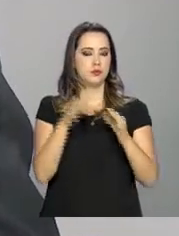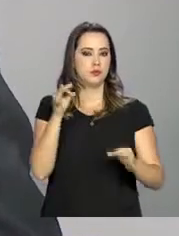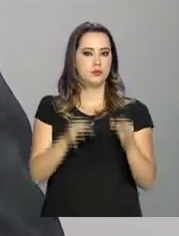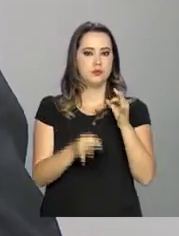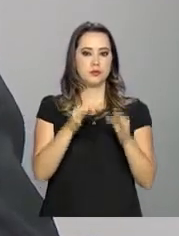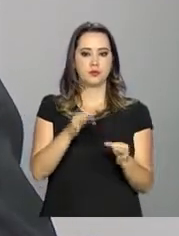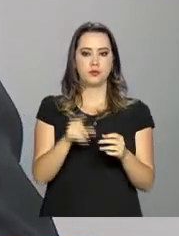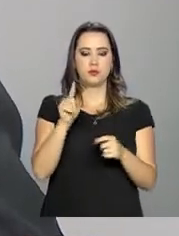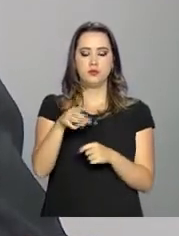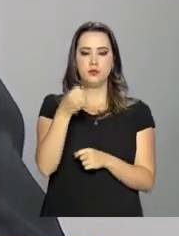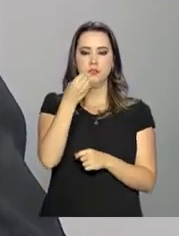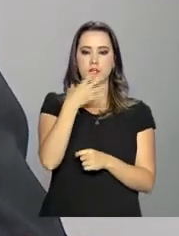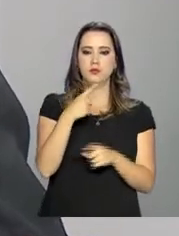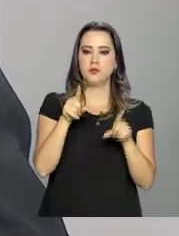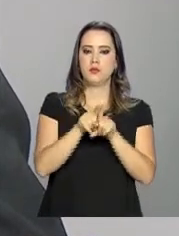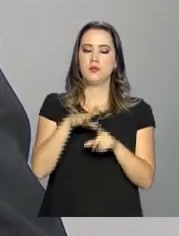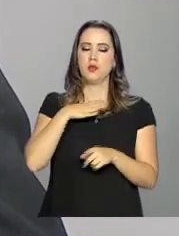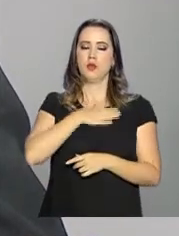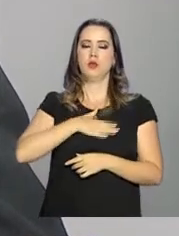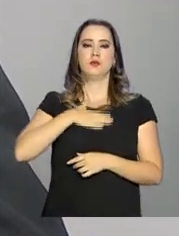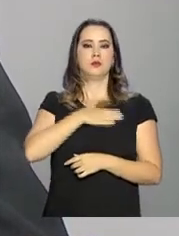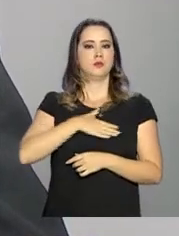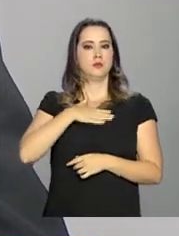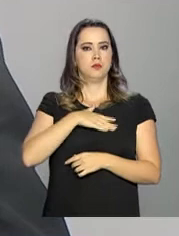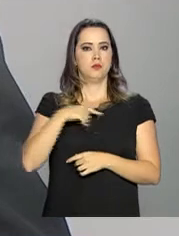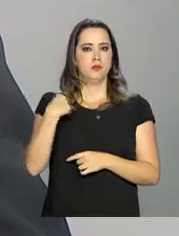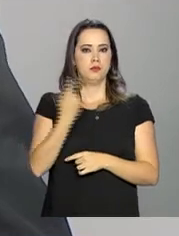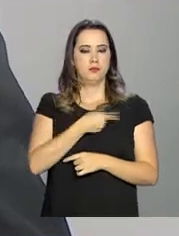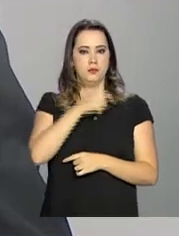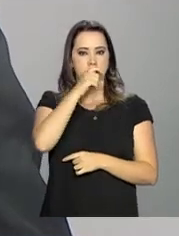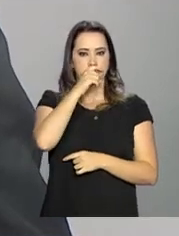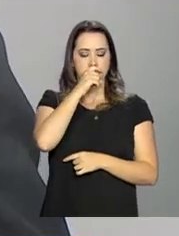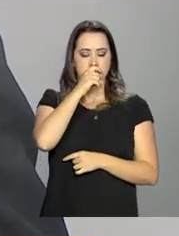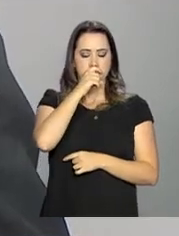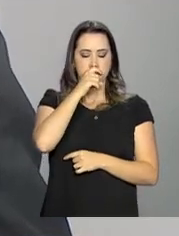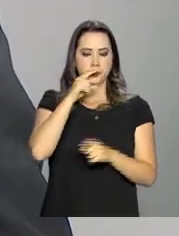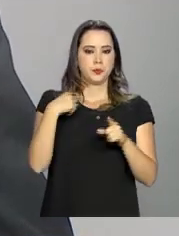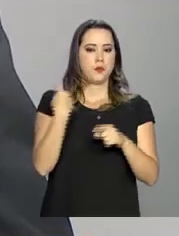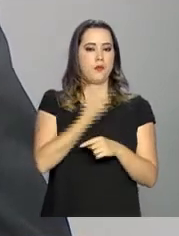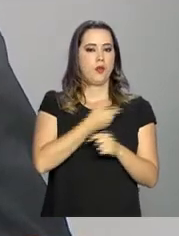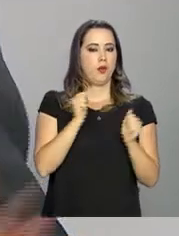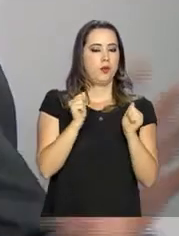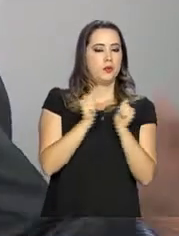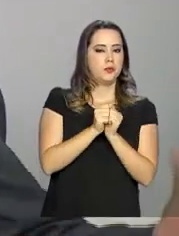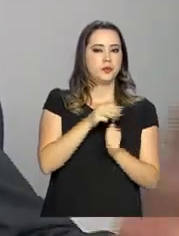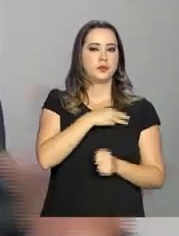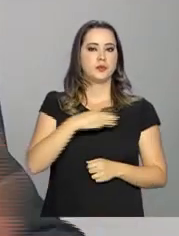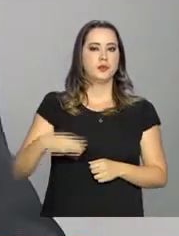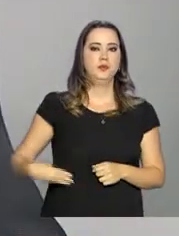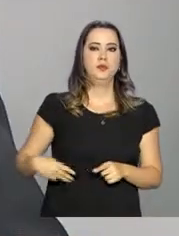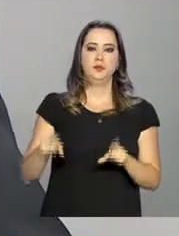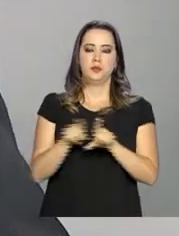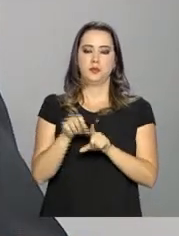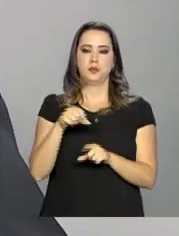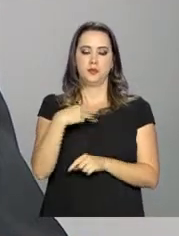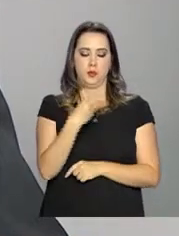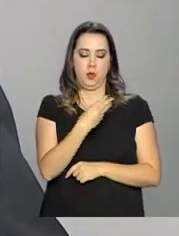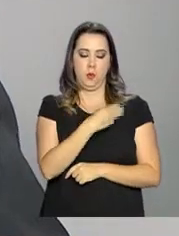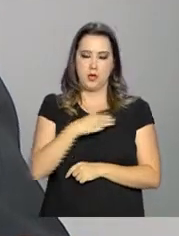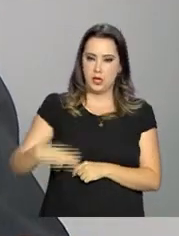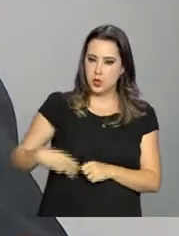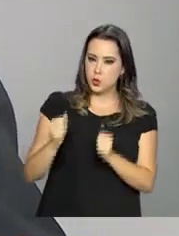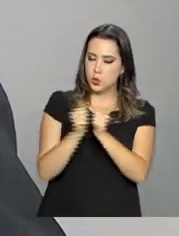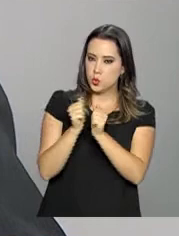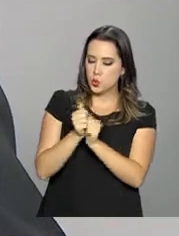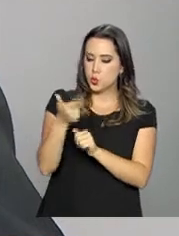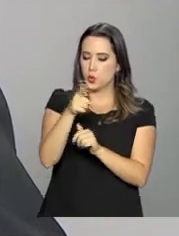prazer depois de termos nos detido em inúmeras vezes ao lado do ministro kassab pelo esforço no torneio em